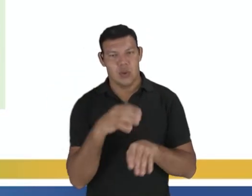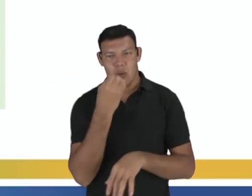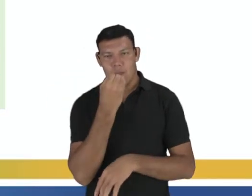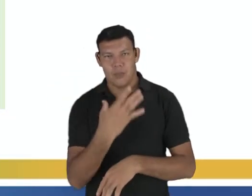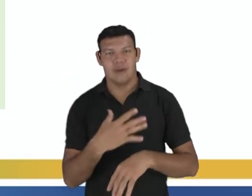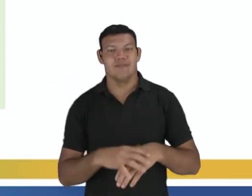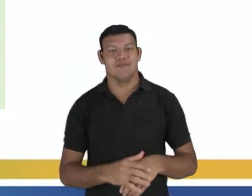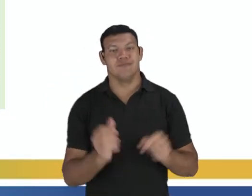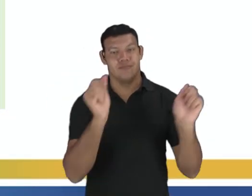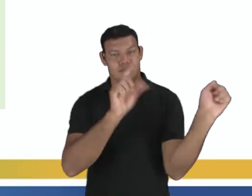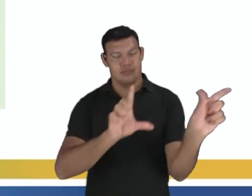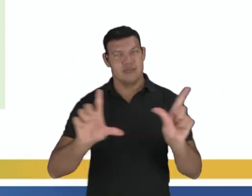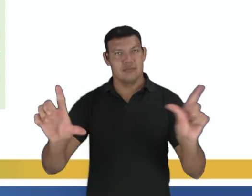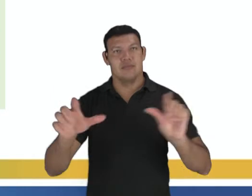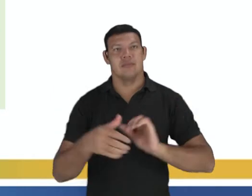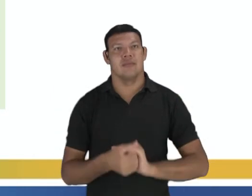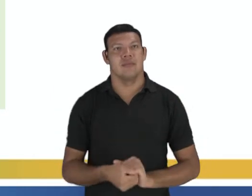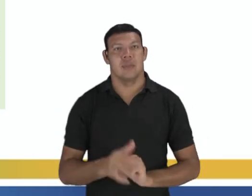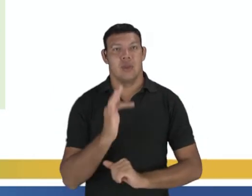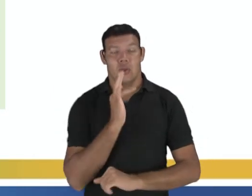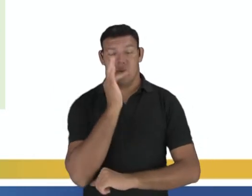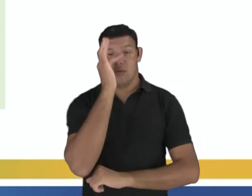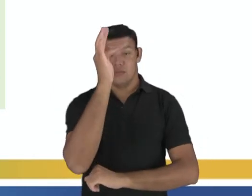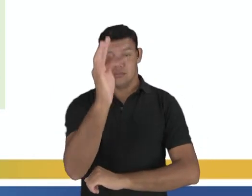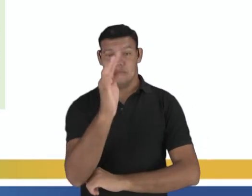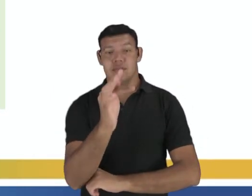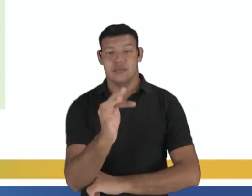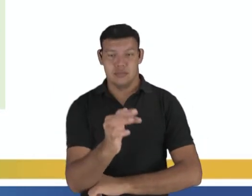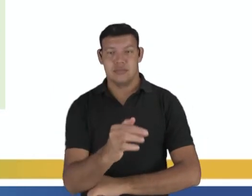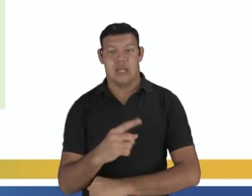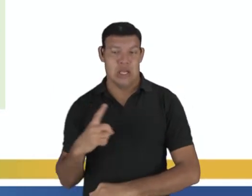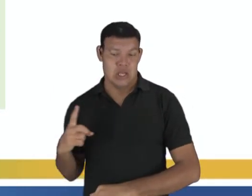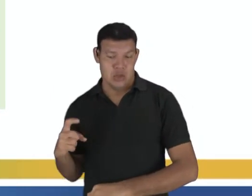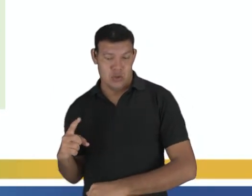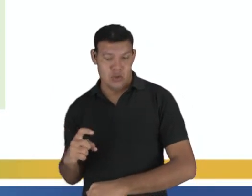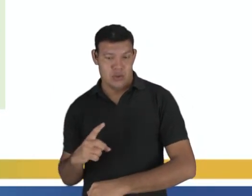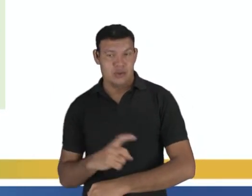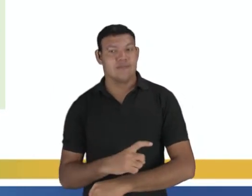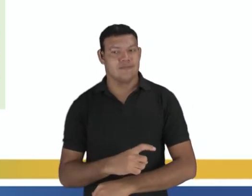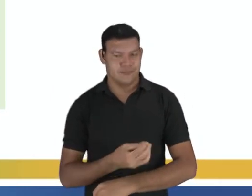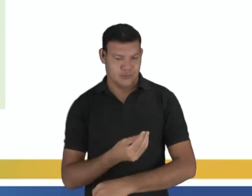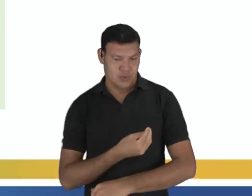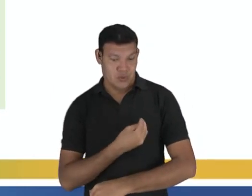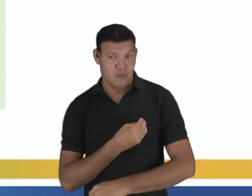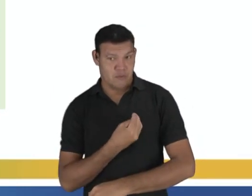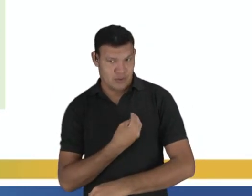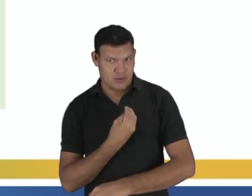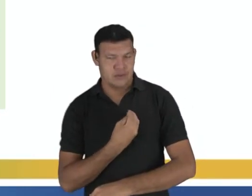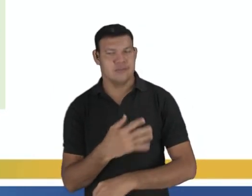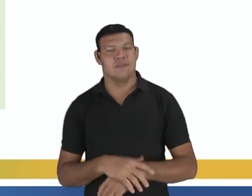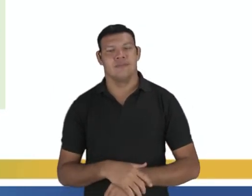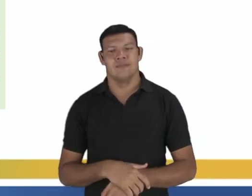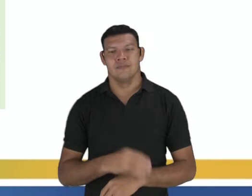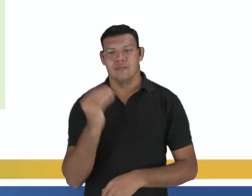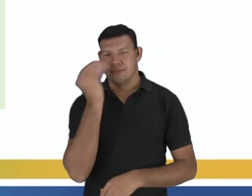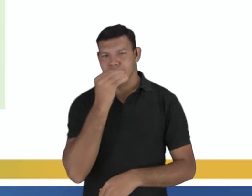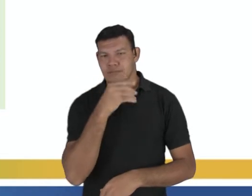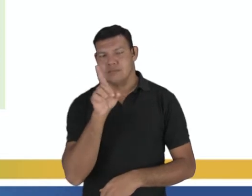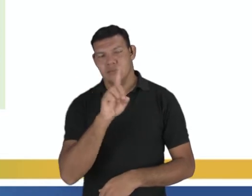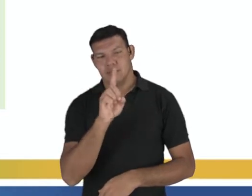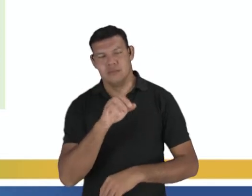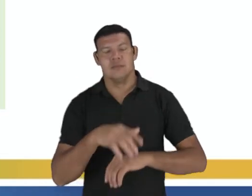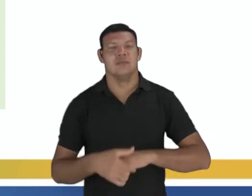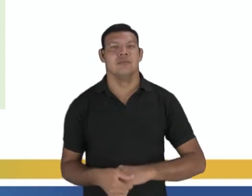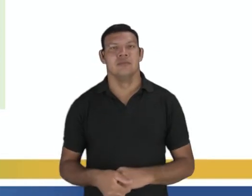tá? Tá até ali na telinha, ó. Se futuramente o agente invasor, agora real e vivo, não mais enfraquecido ou